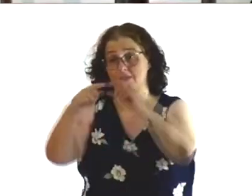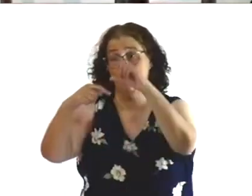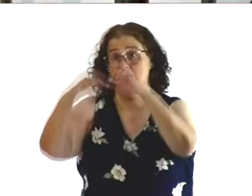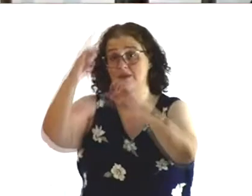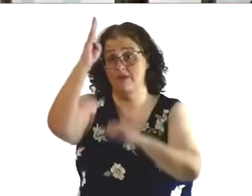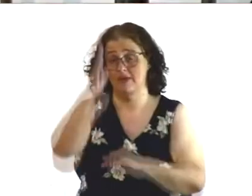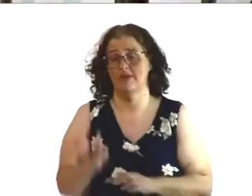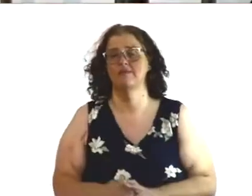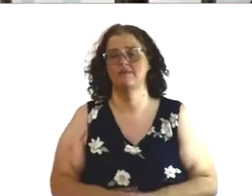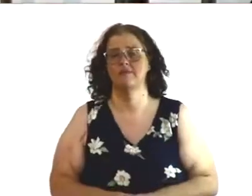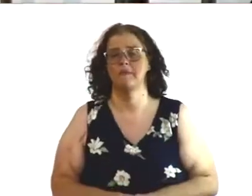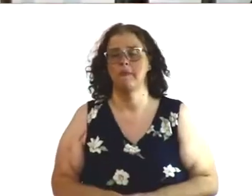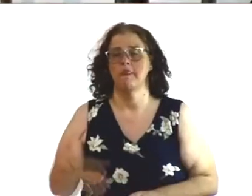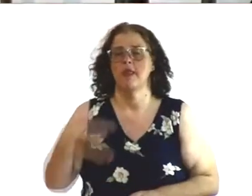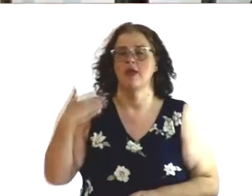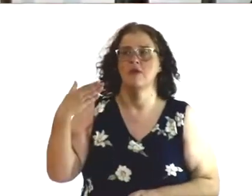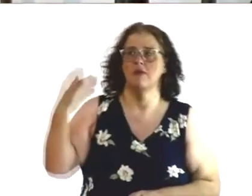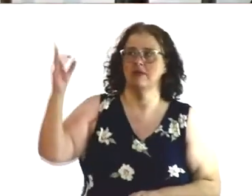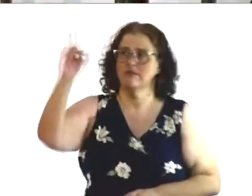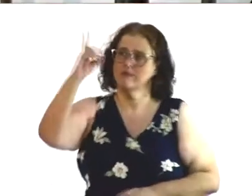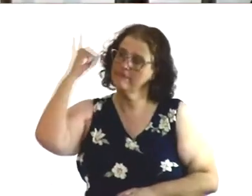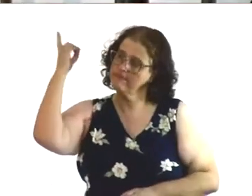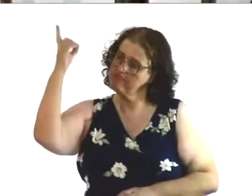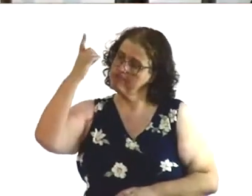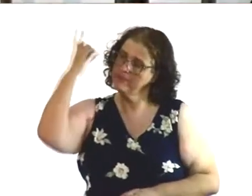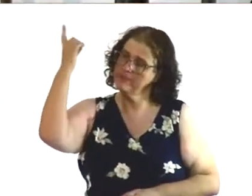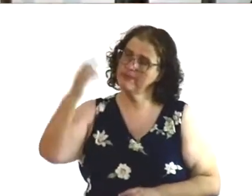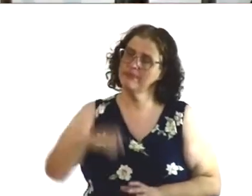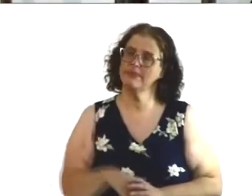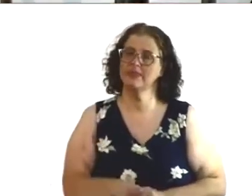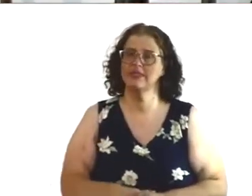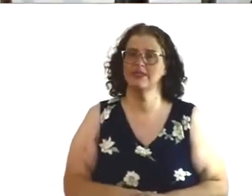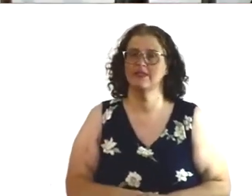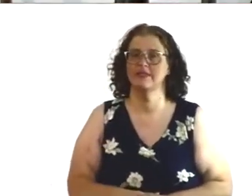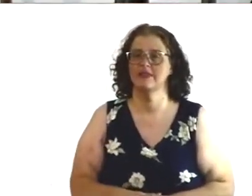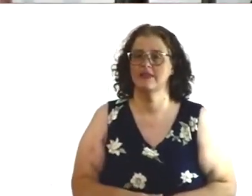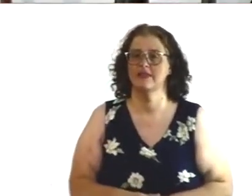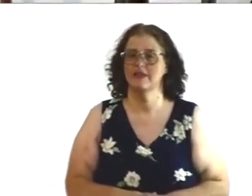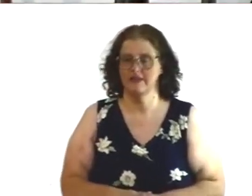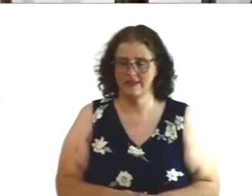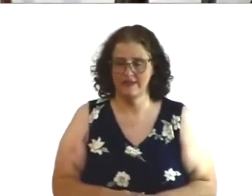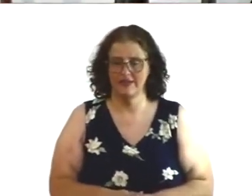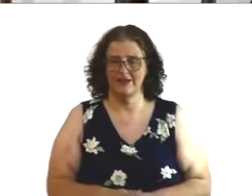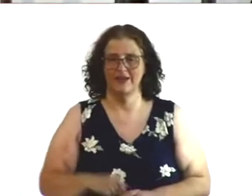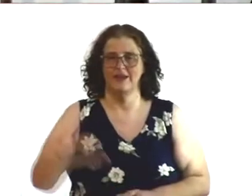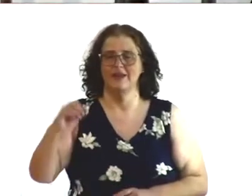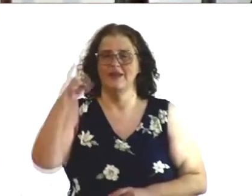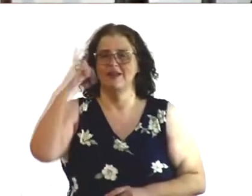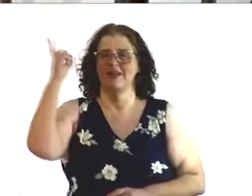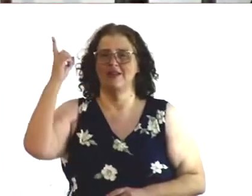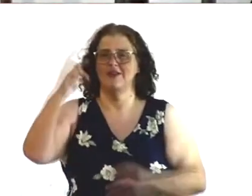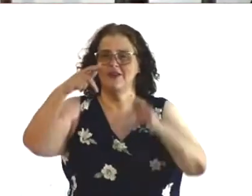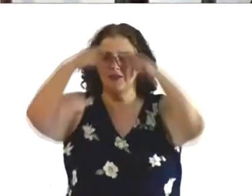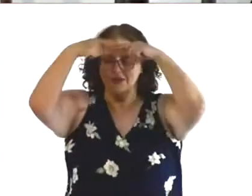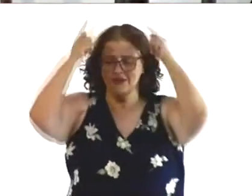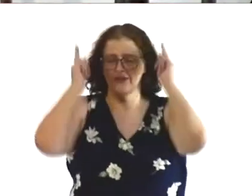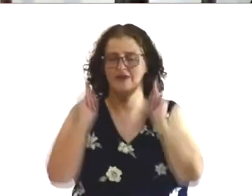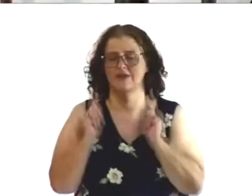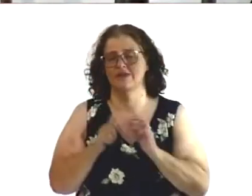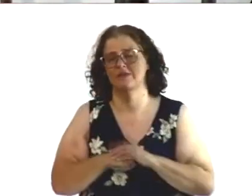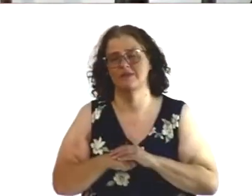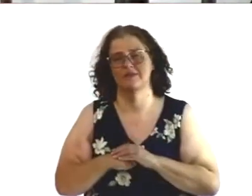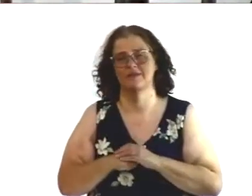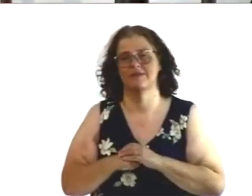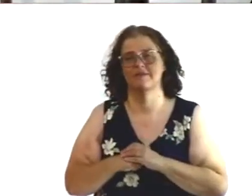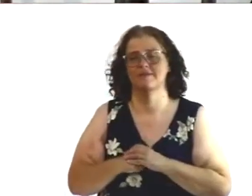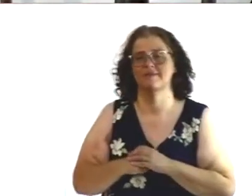Davi, em determinado momento, Davi está abatido, as coisas não vão tão bem assim para homens que querem ficar do lado do